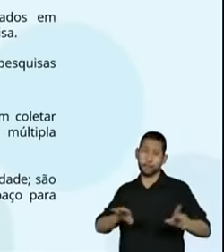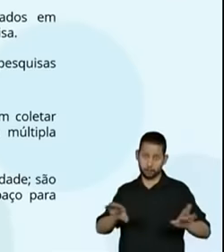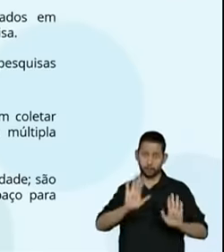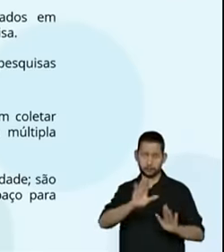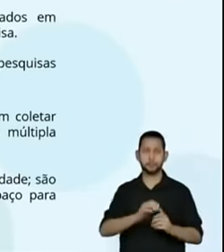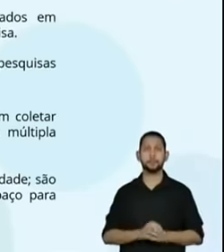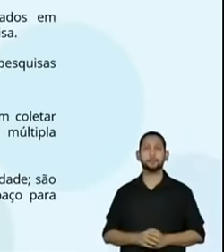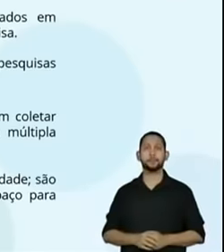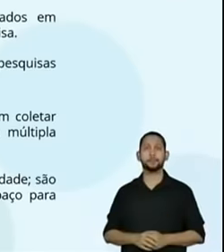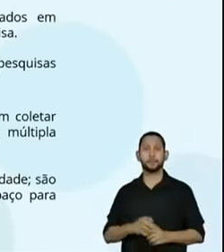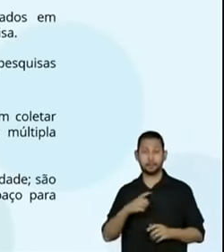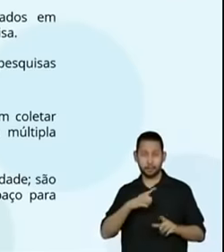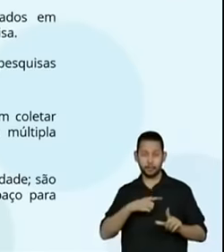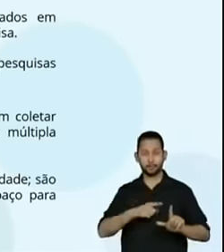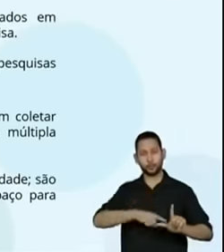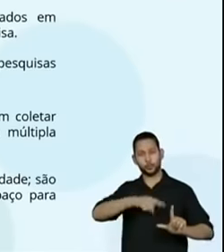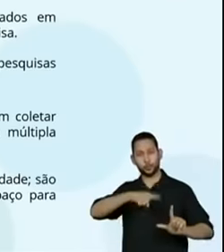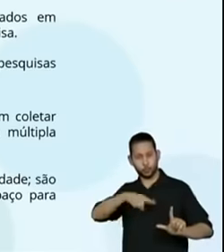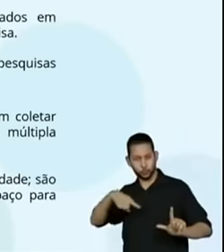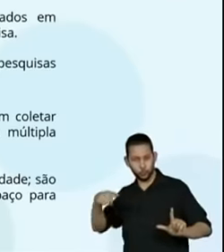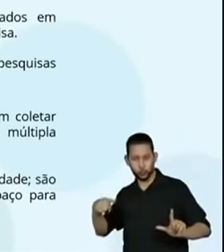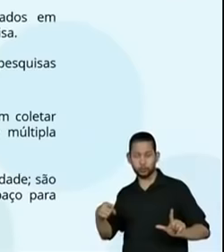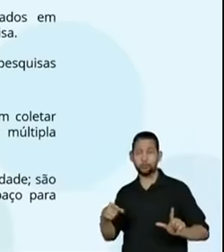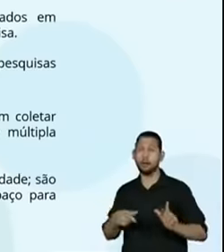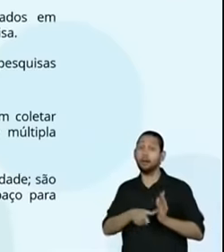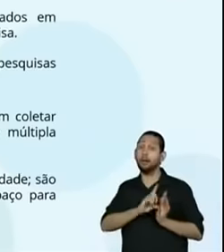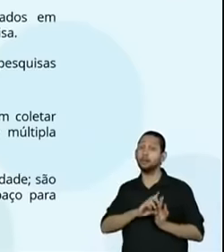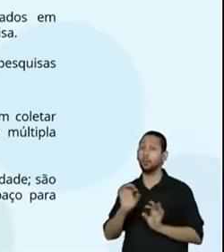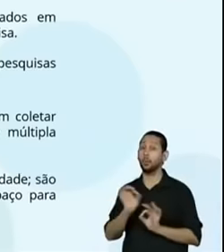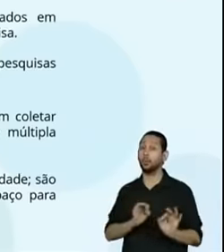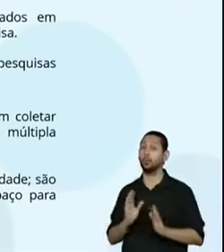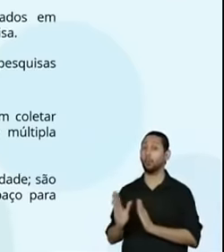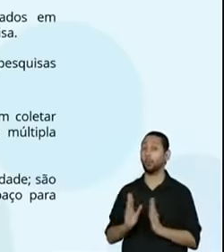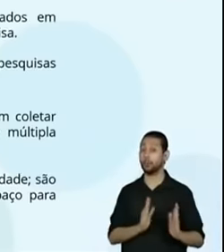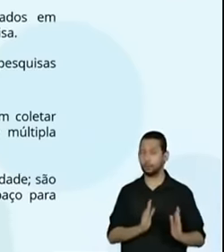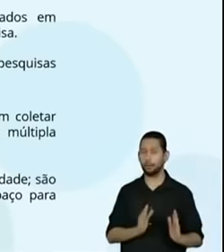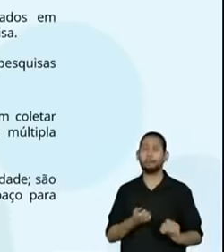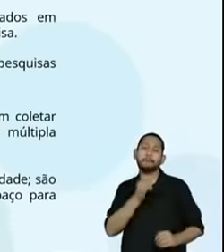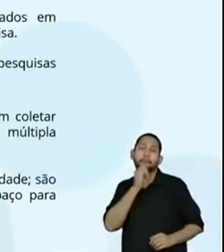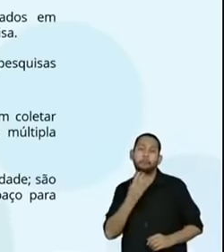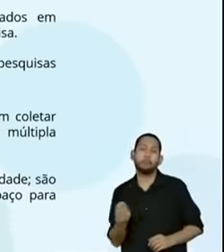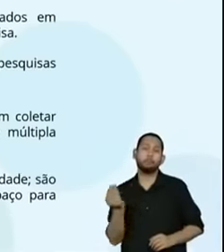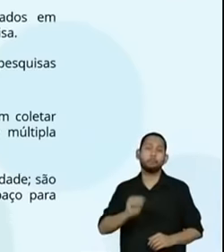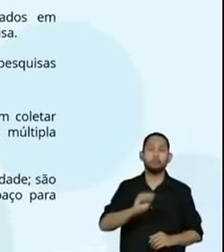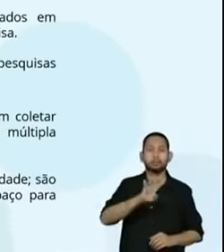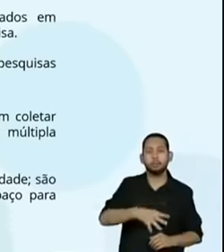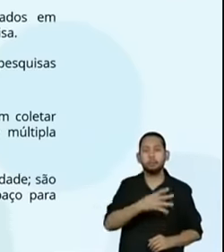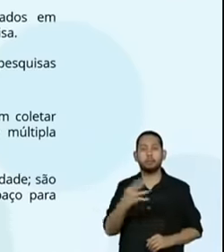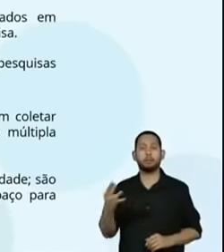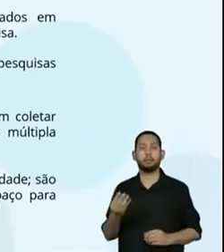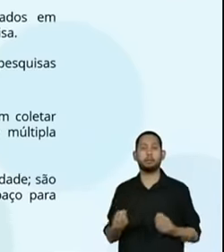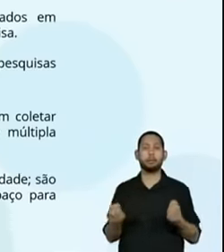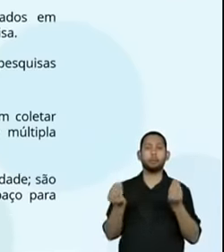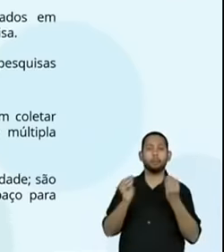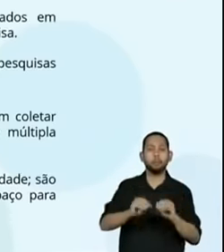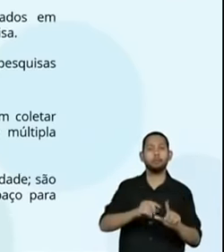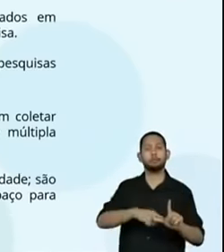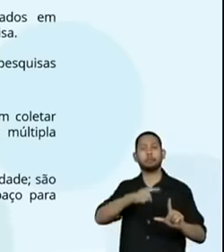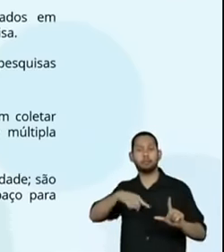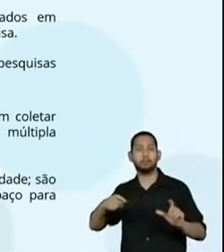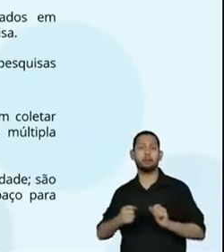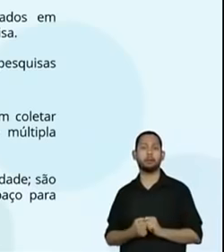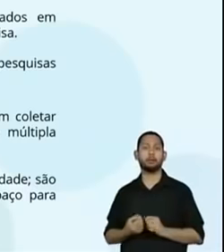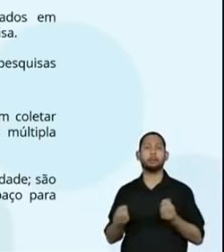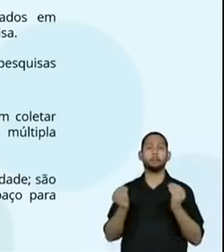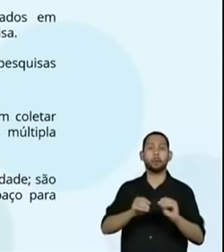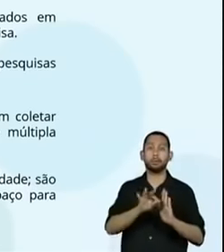que os dados estatísticos sejam organizados em tabelas, gráficos ou até em textos, precisa o quê? Haver